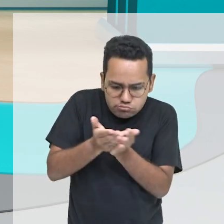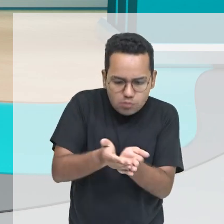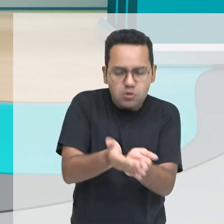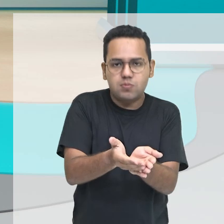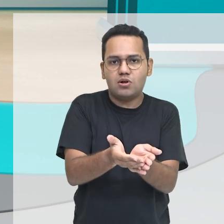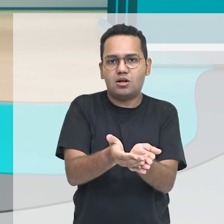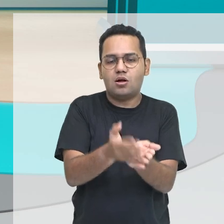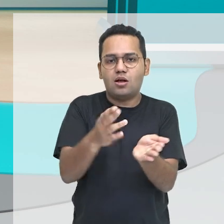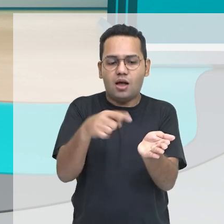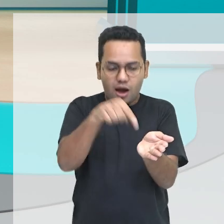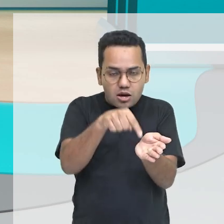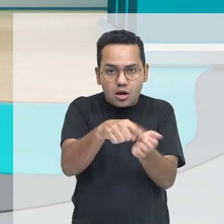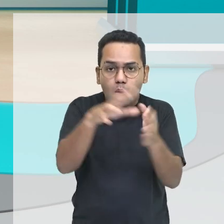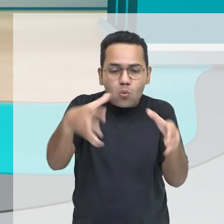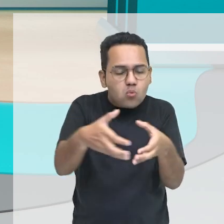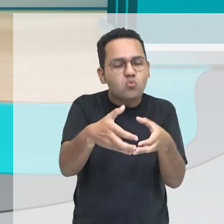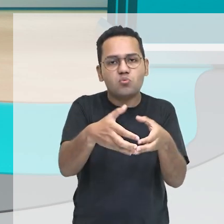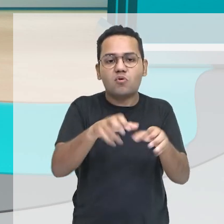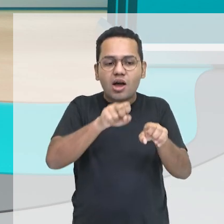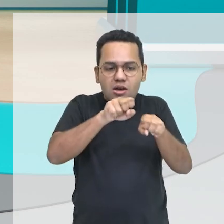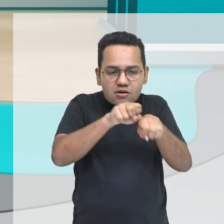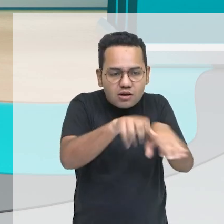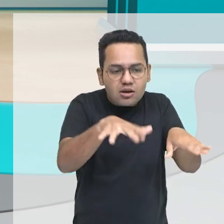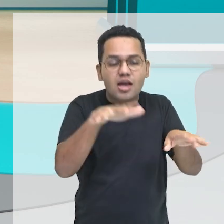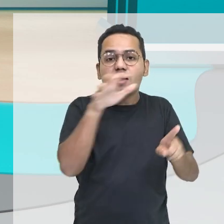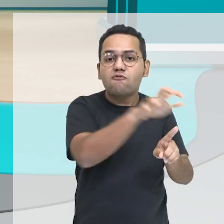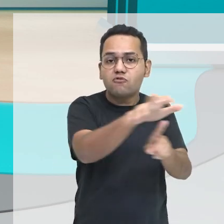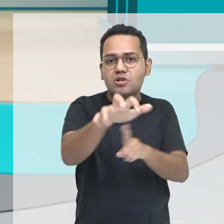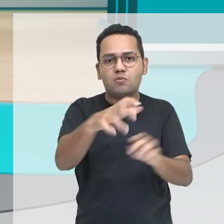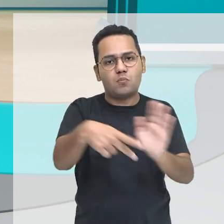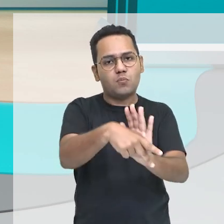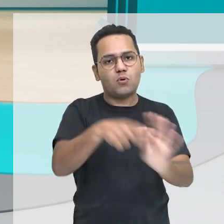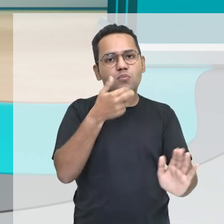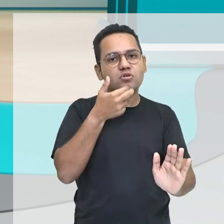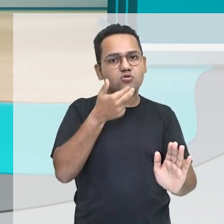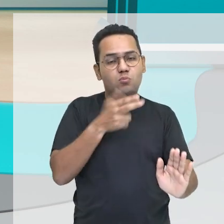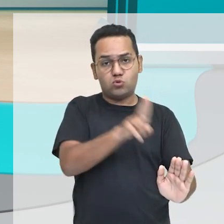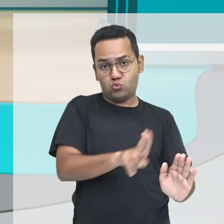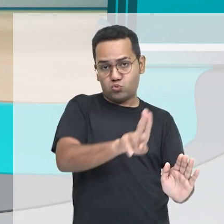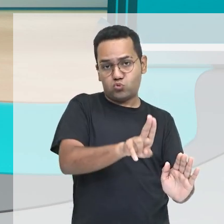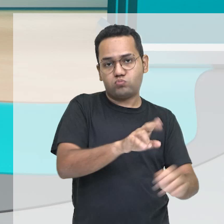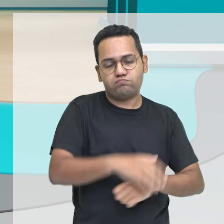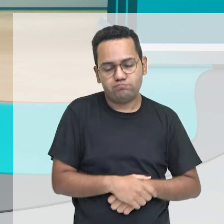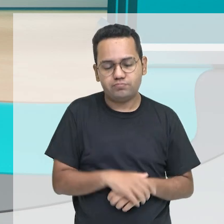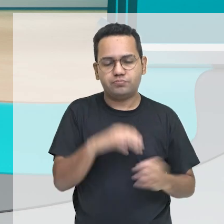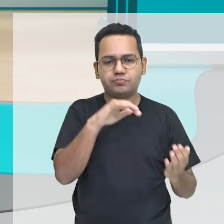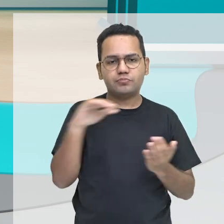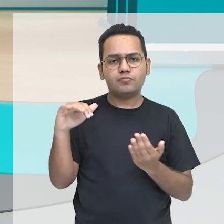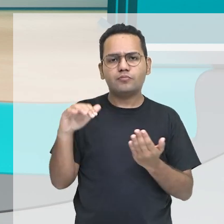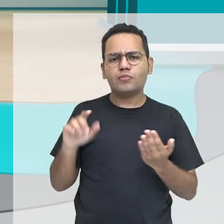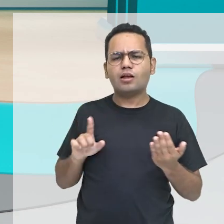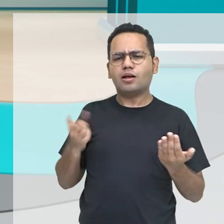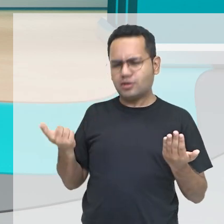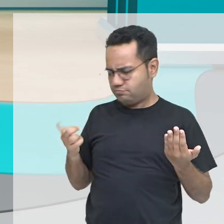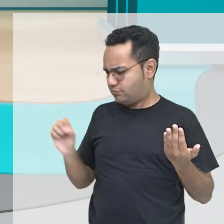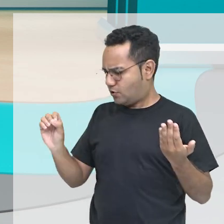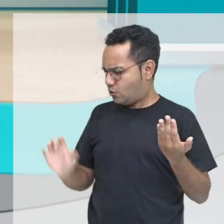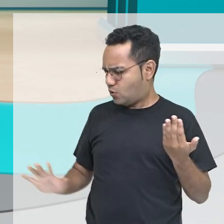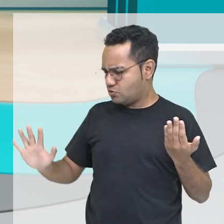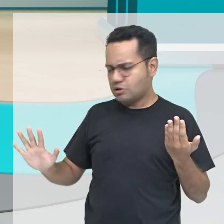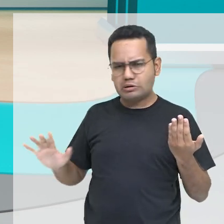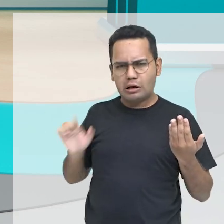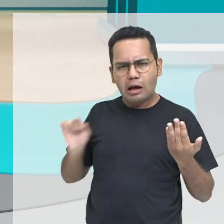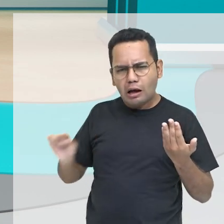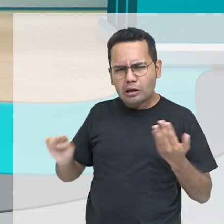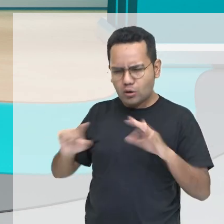eles não ensinavam, lá na Austrália, Nova Zelândia, aquelas ilhas ali pela Oceania, eles não ensinavam apenas sobre a fé,